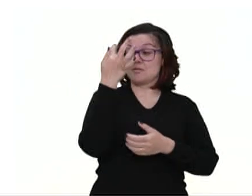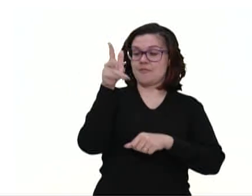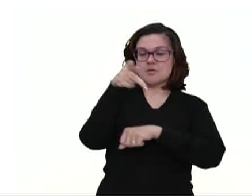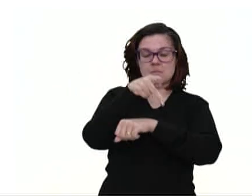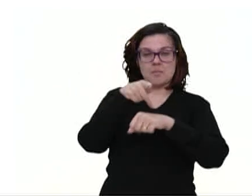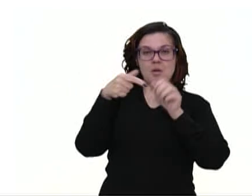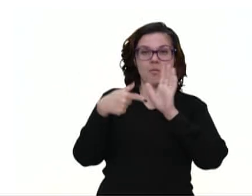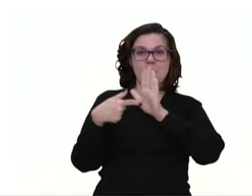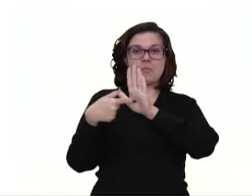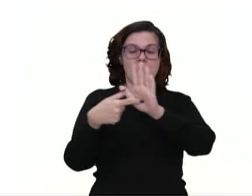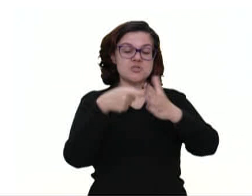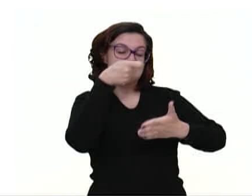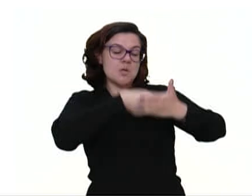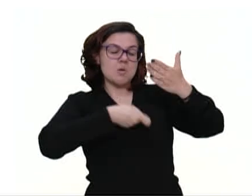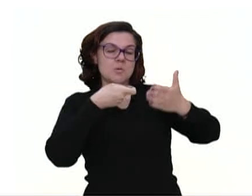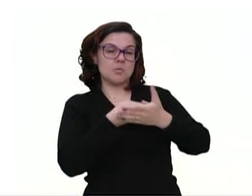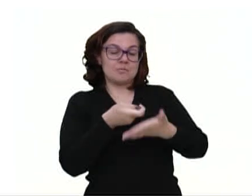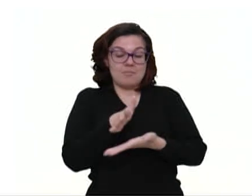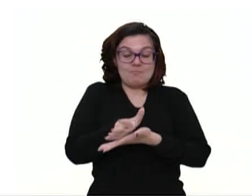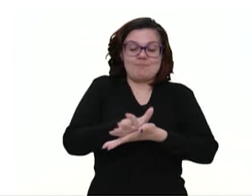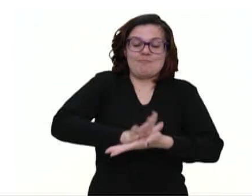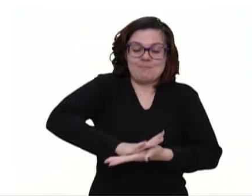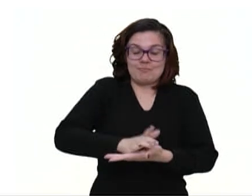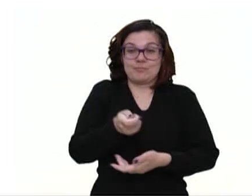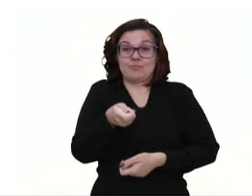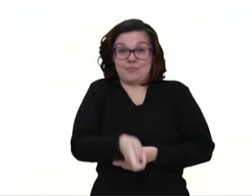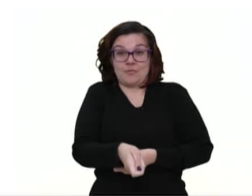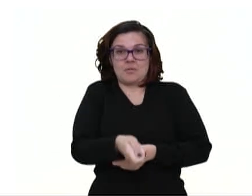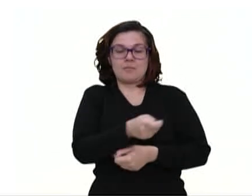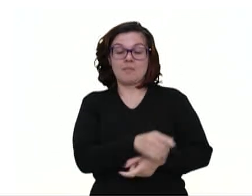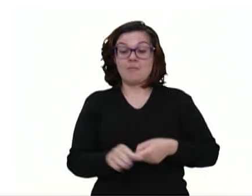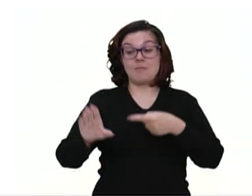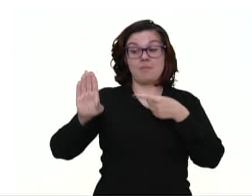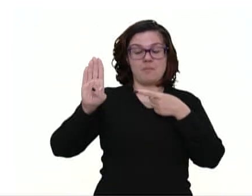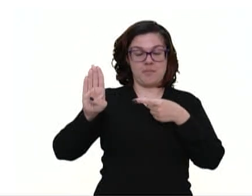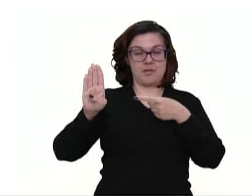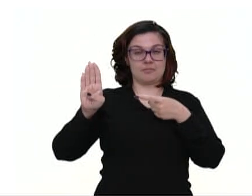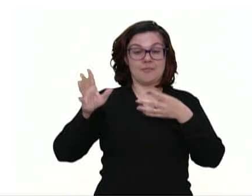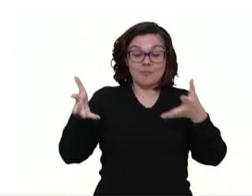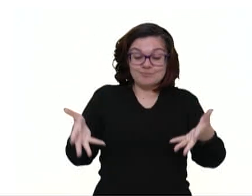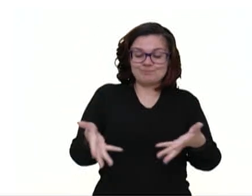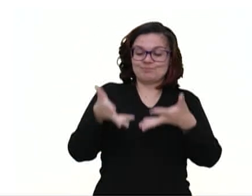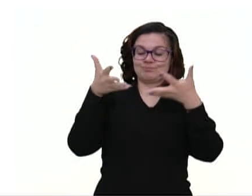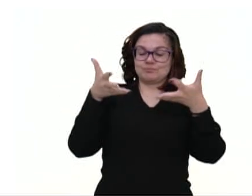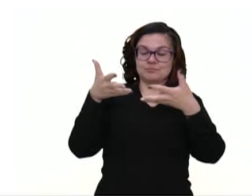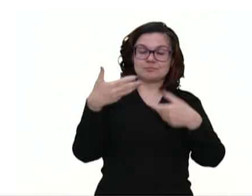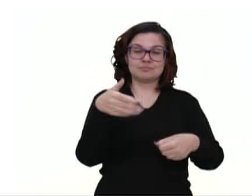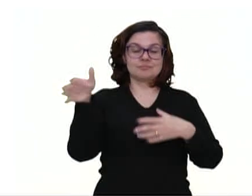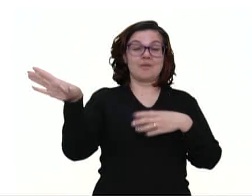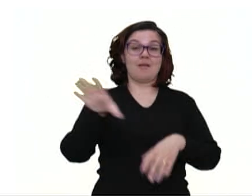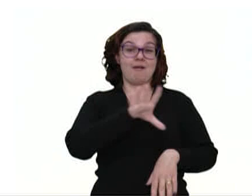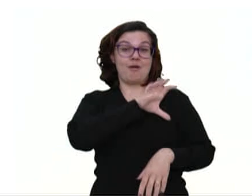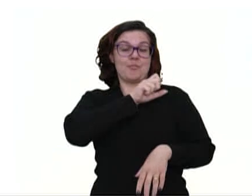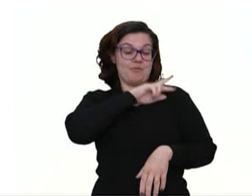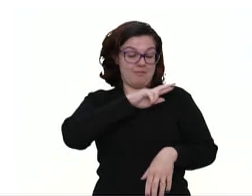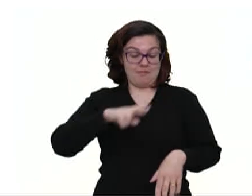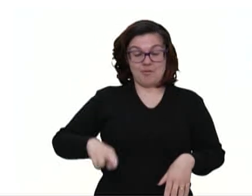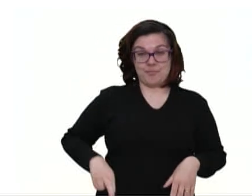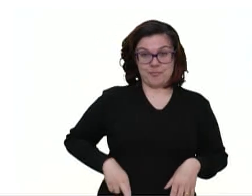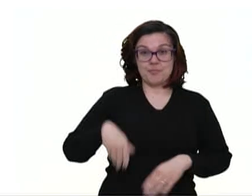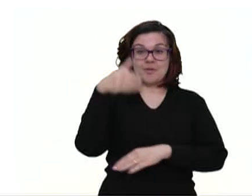um chamado à luta contra a ditadura. B. Aos ideais republicanos indicados no destaque à bandeira